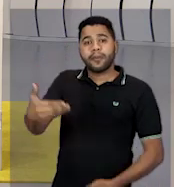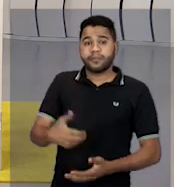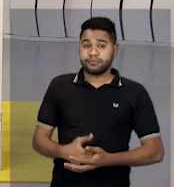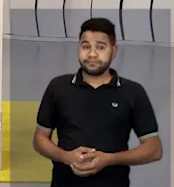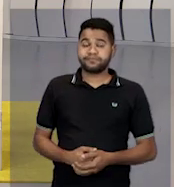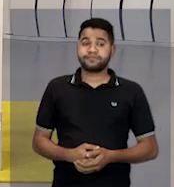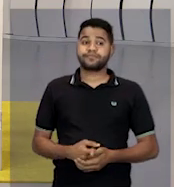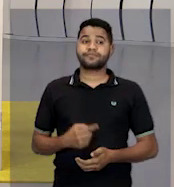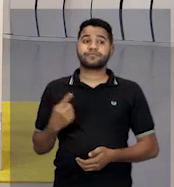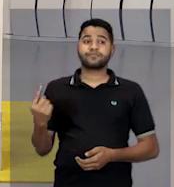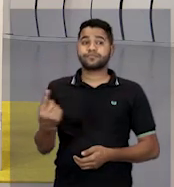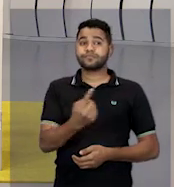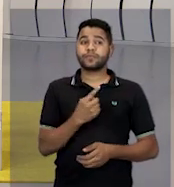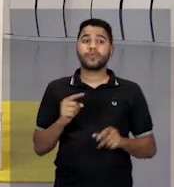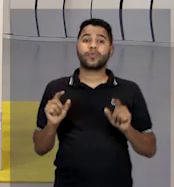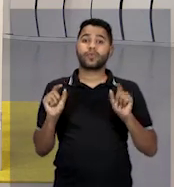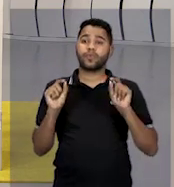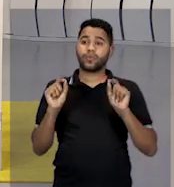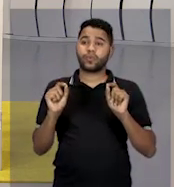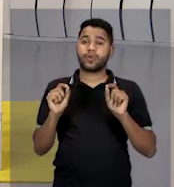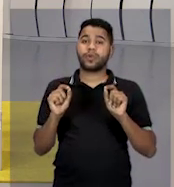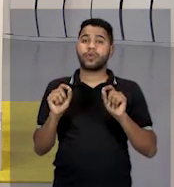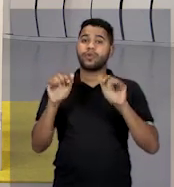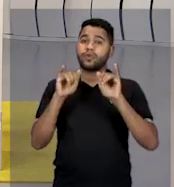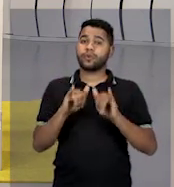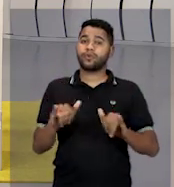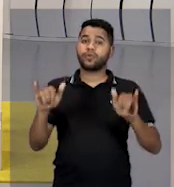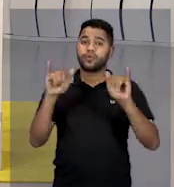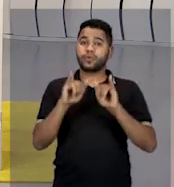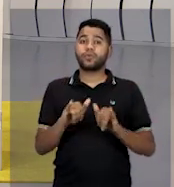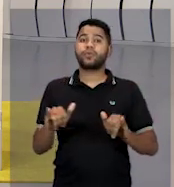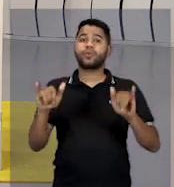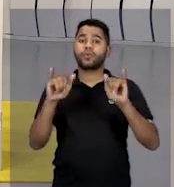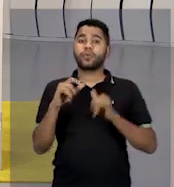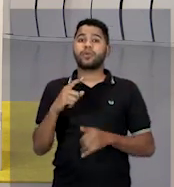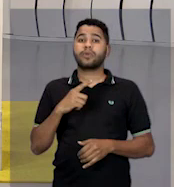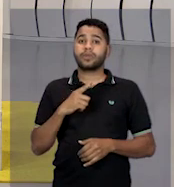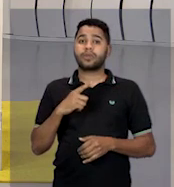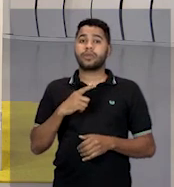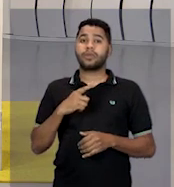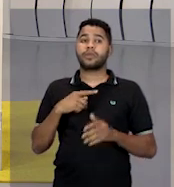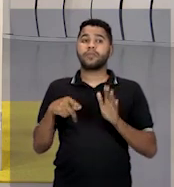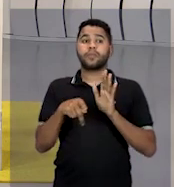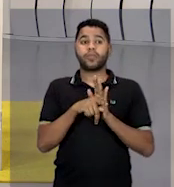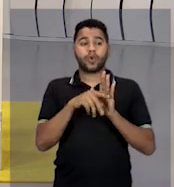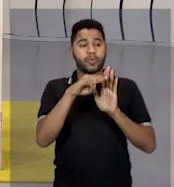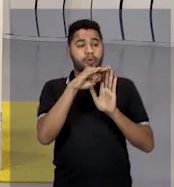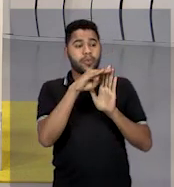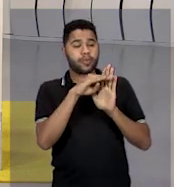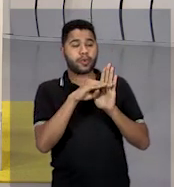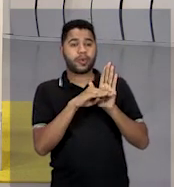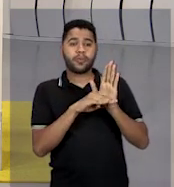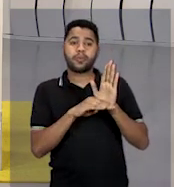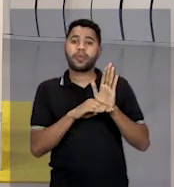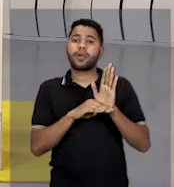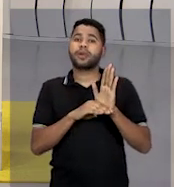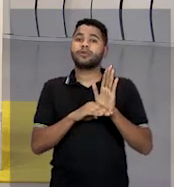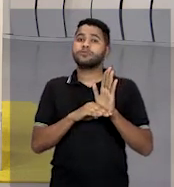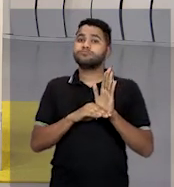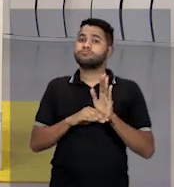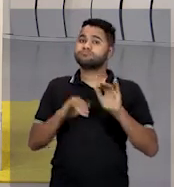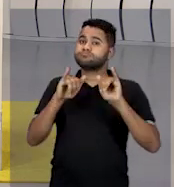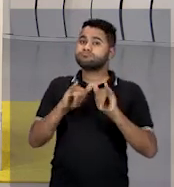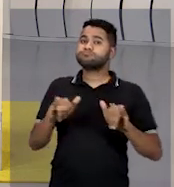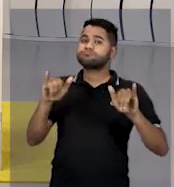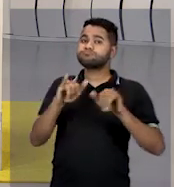nós vamos ver que as notícias, elas têm esse caráter aí, né, de nos